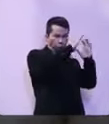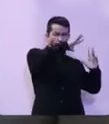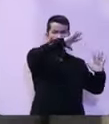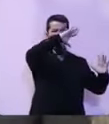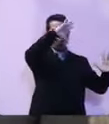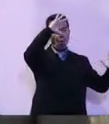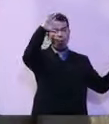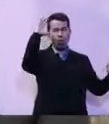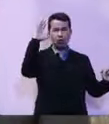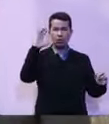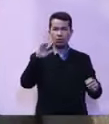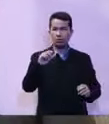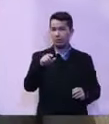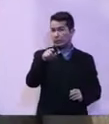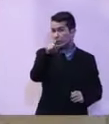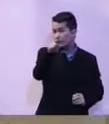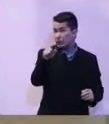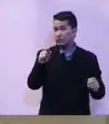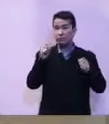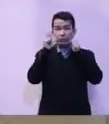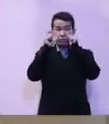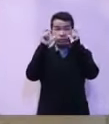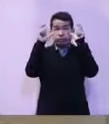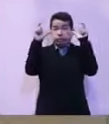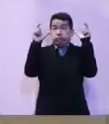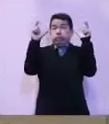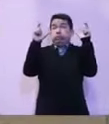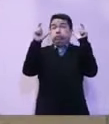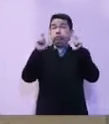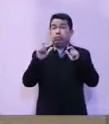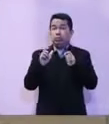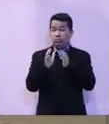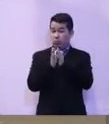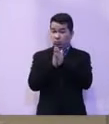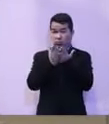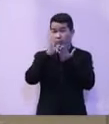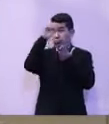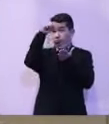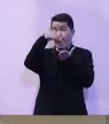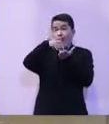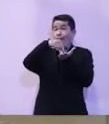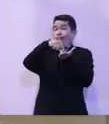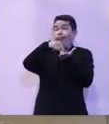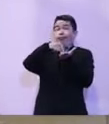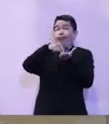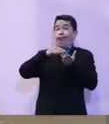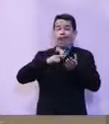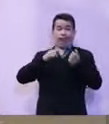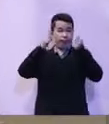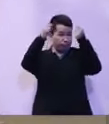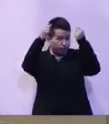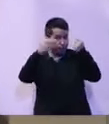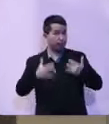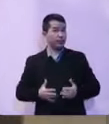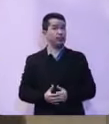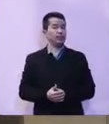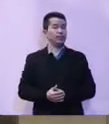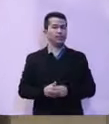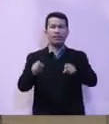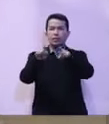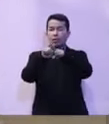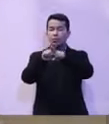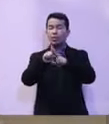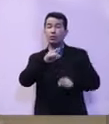para ouvir, então ouçam. Olha, essa é a palavra do Senhor Jesus. E em Mateus 13,